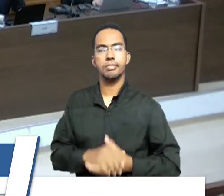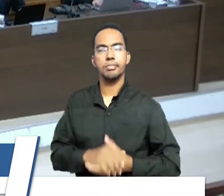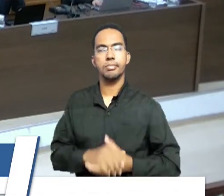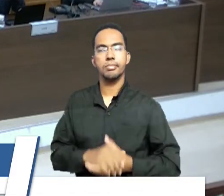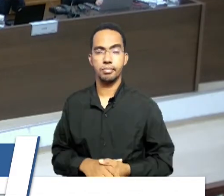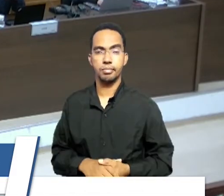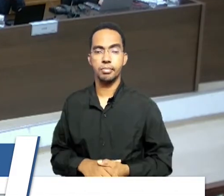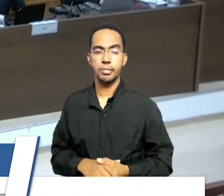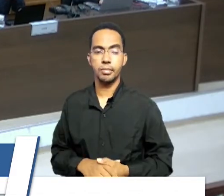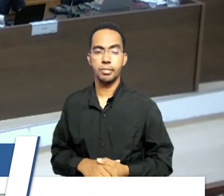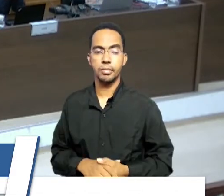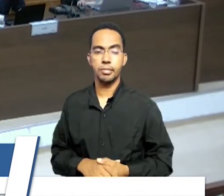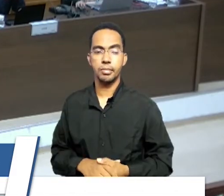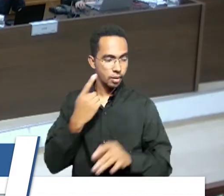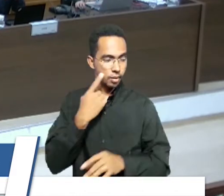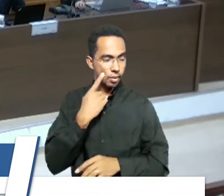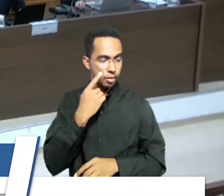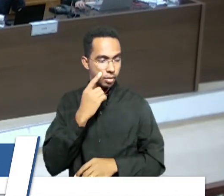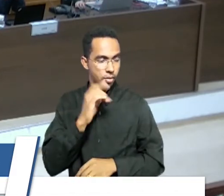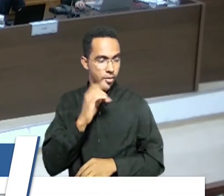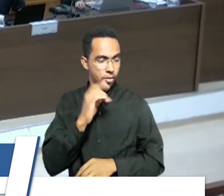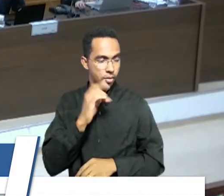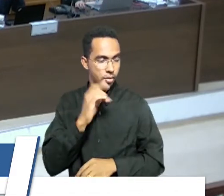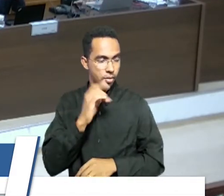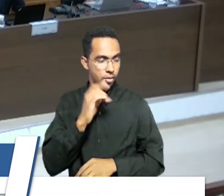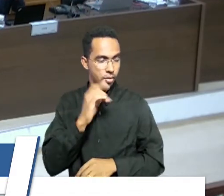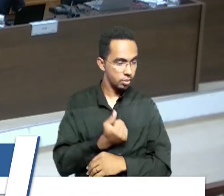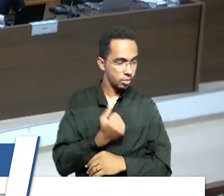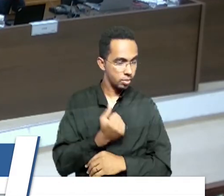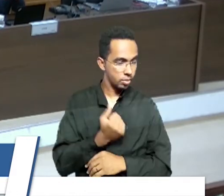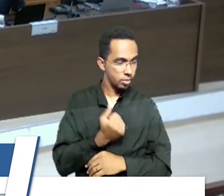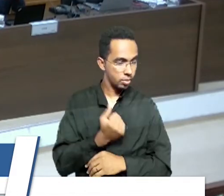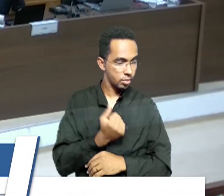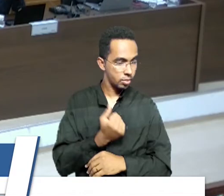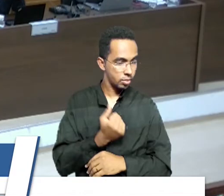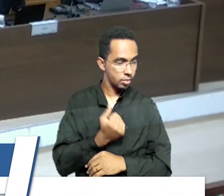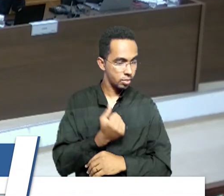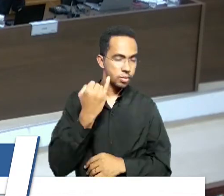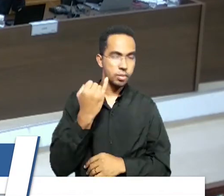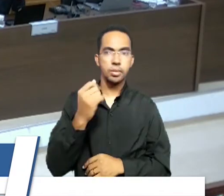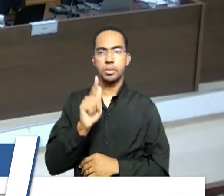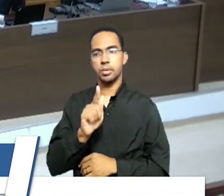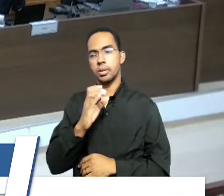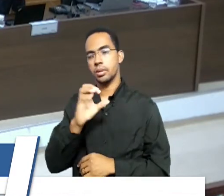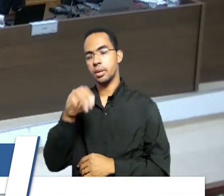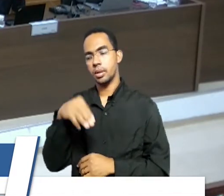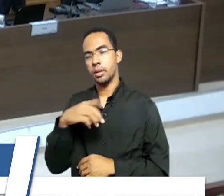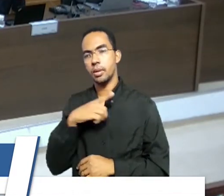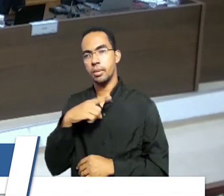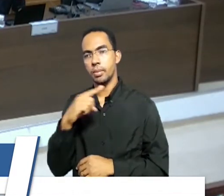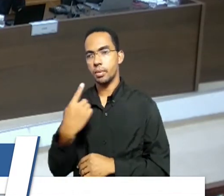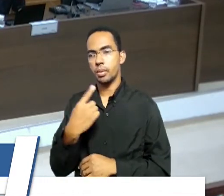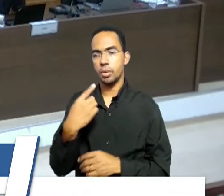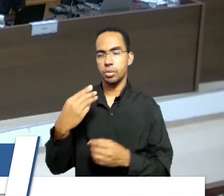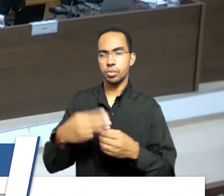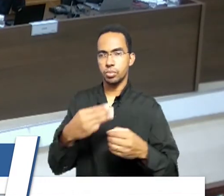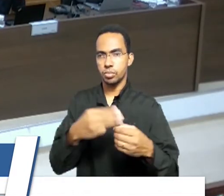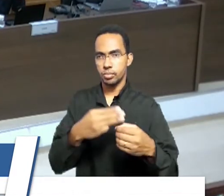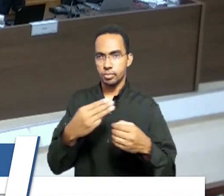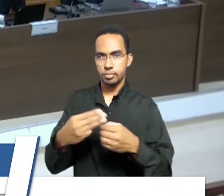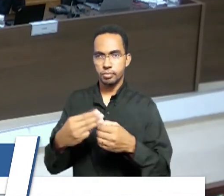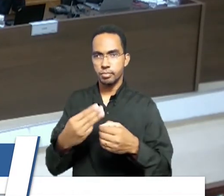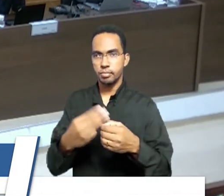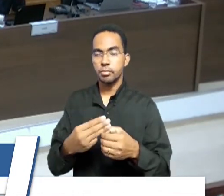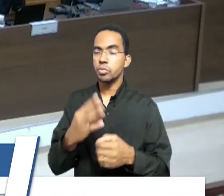sabem disso, né, que a importância que a Guarda Municipal tem para o nosso município de Franca. Eu conheço muito de perto o Fernandes, meu